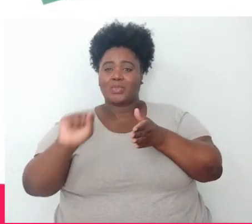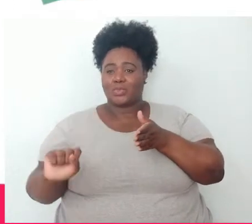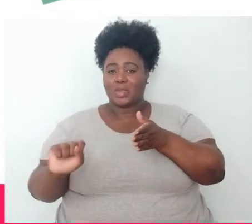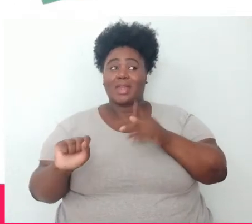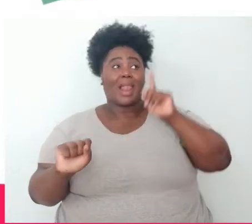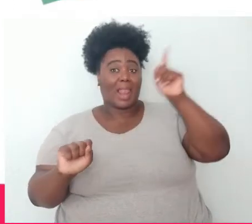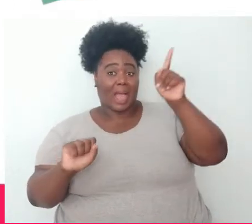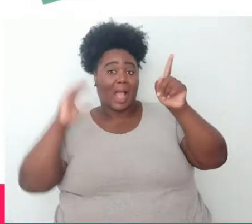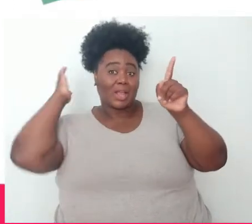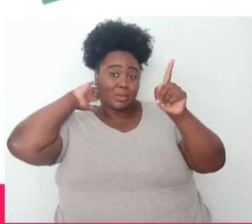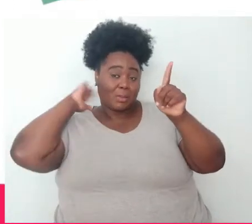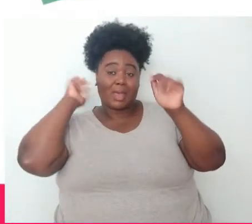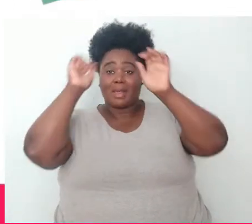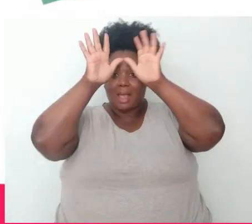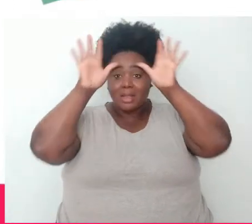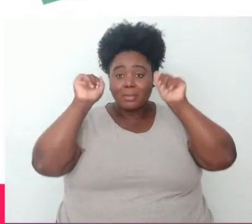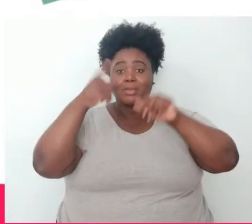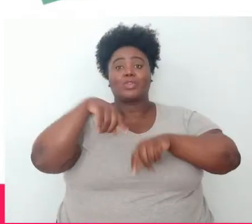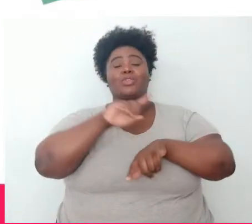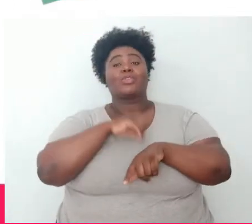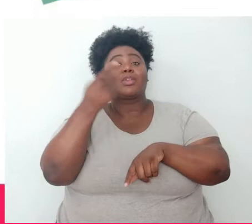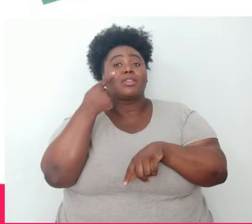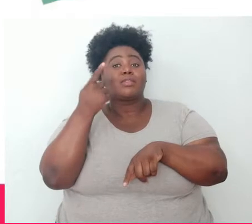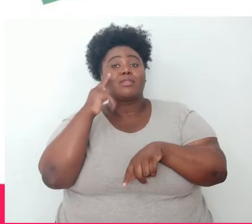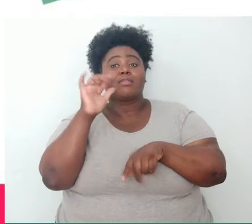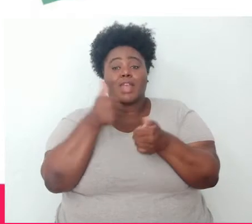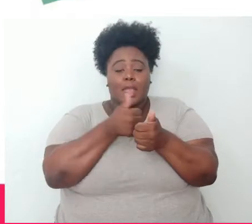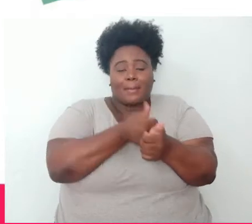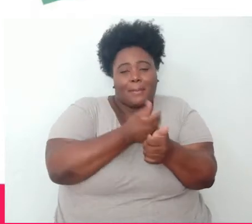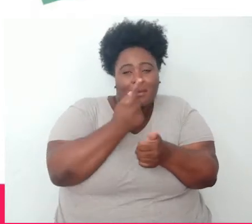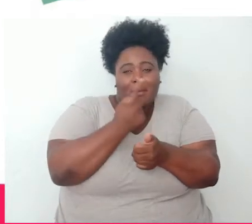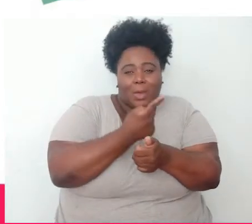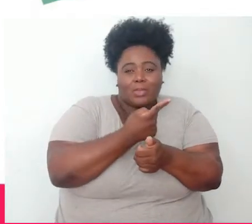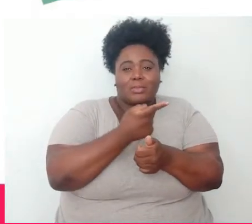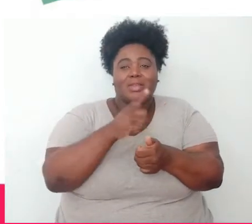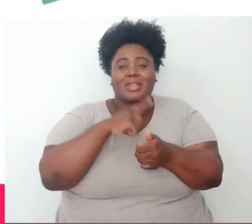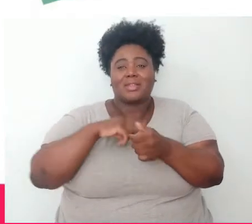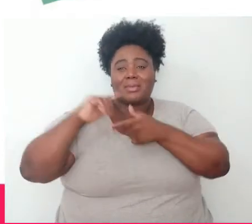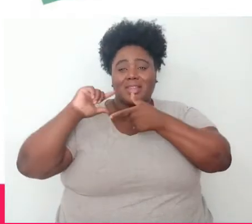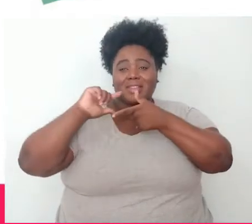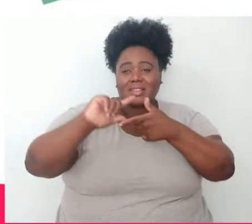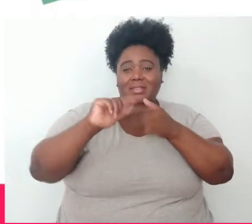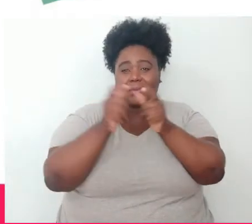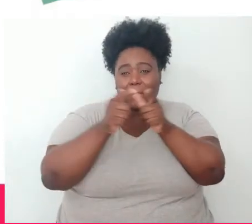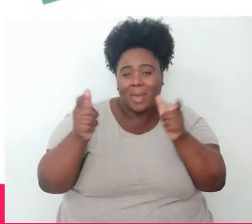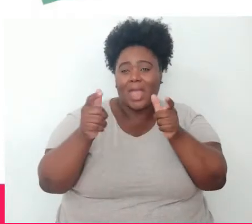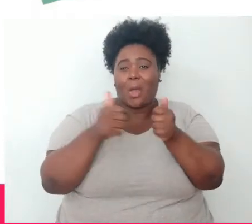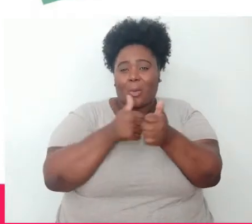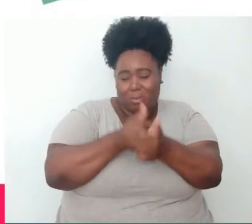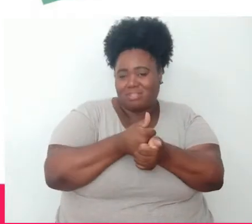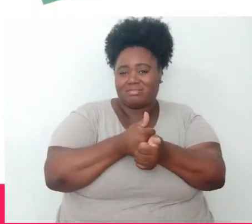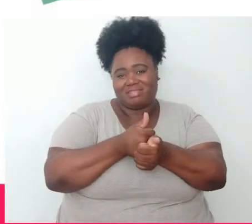Enquanto no Pará, na Amazônia, a gente vê uma relação de proximidade e de ancestralidade muito mais